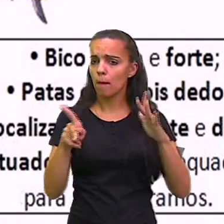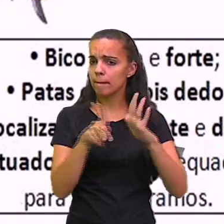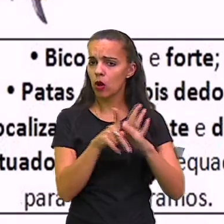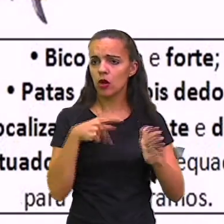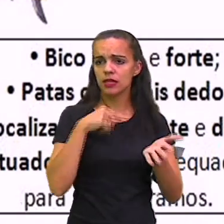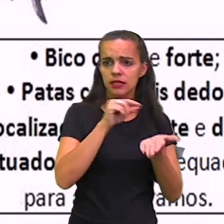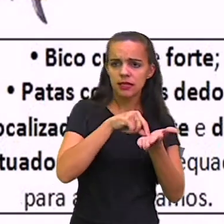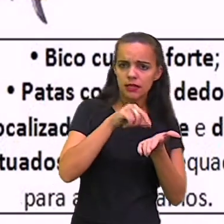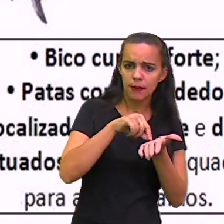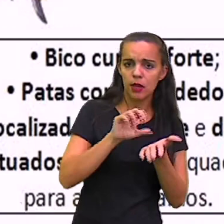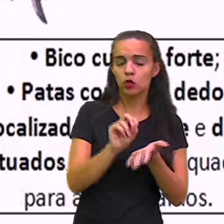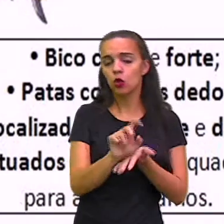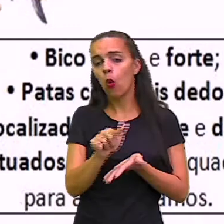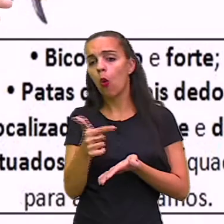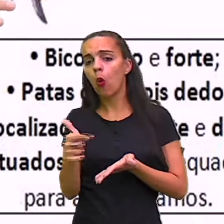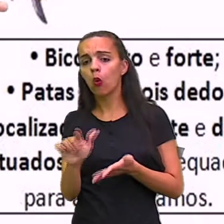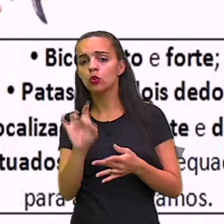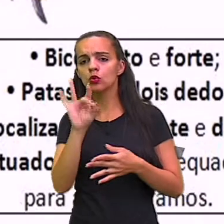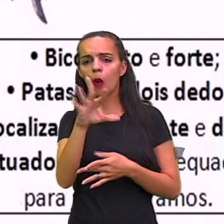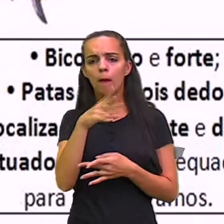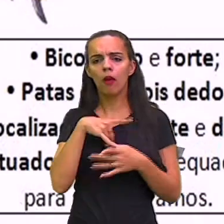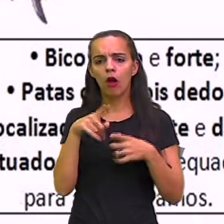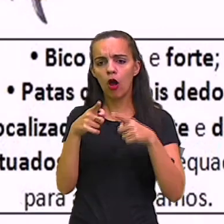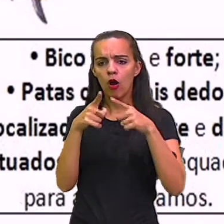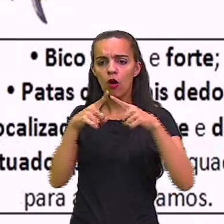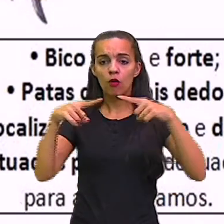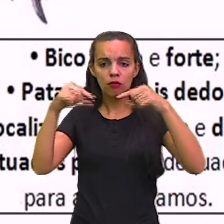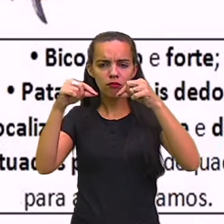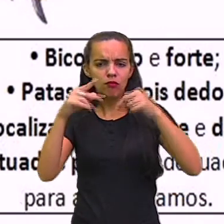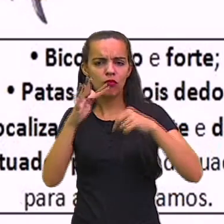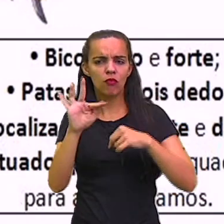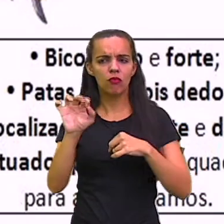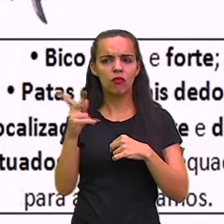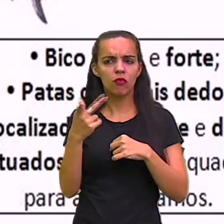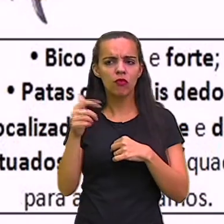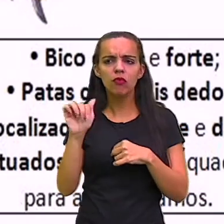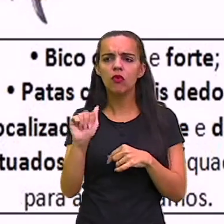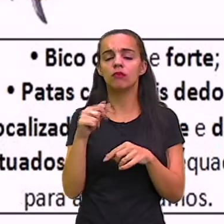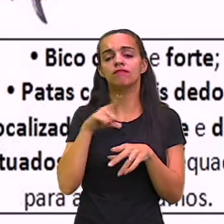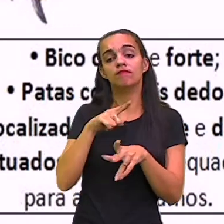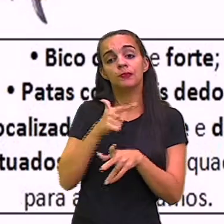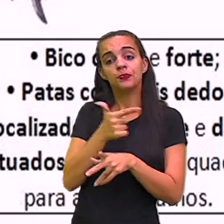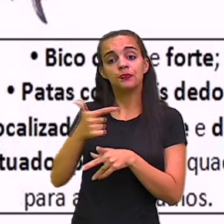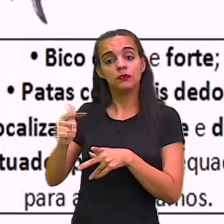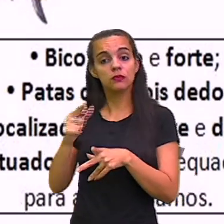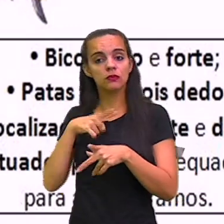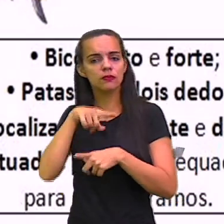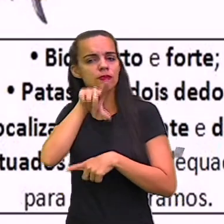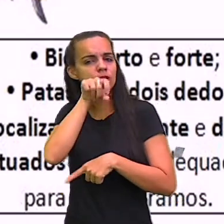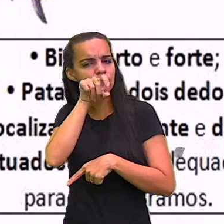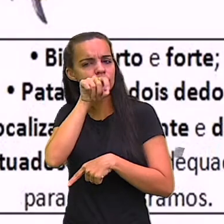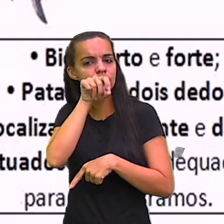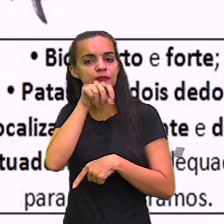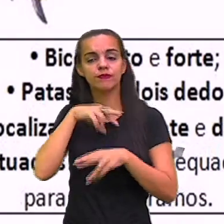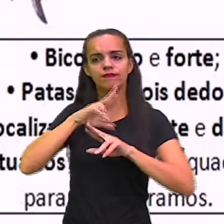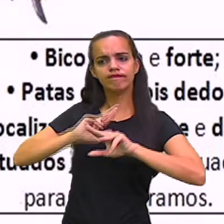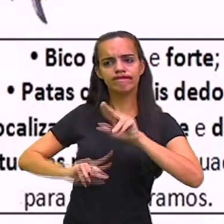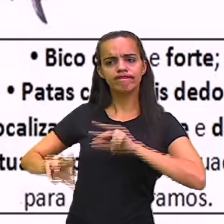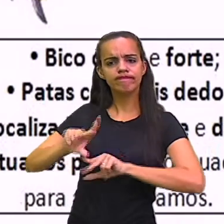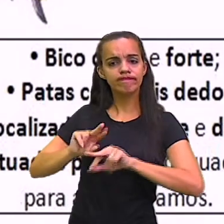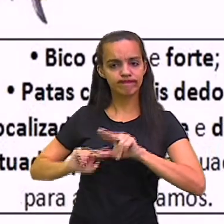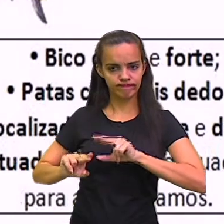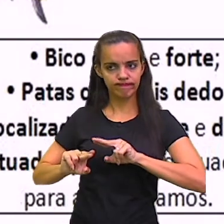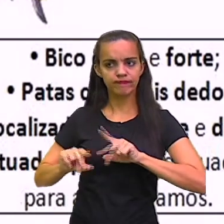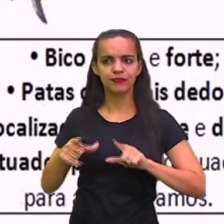de dentro das Flores em agarrar insetos o bico das aves é formado de duas partes a mandíbula